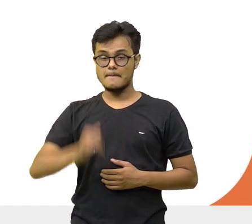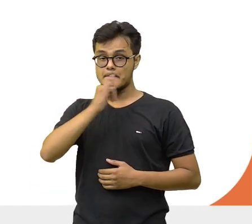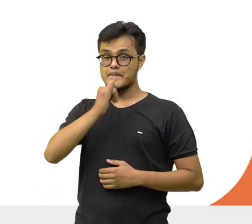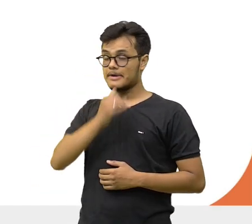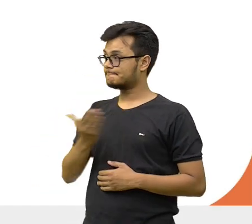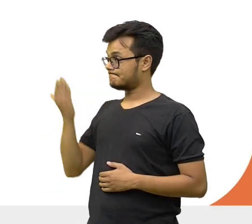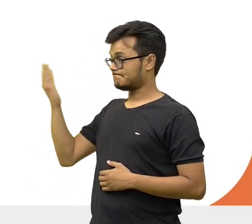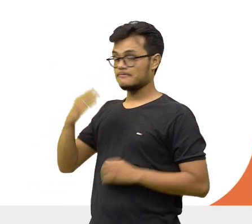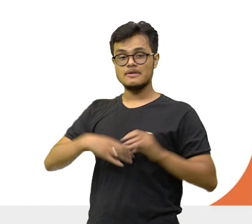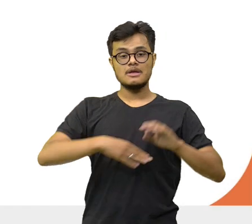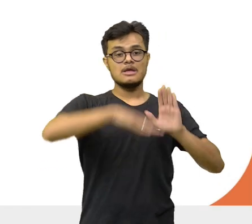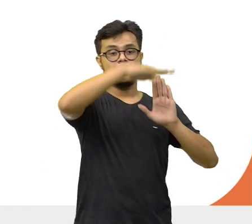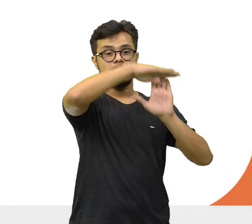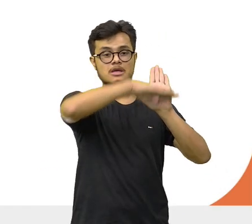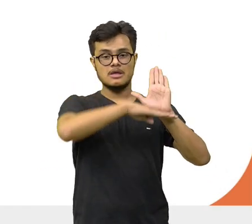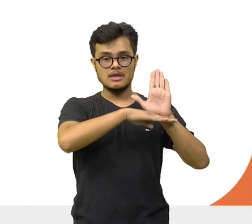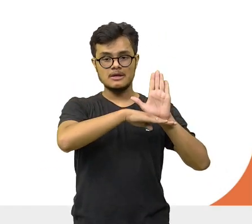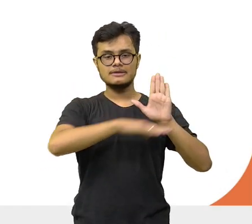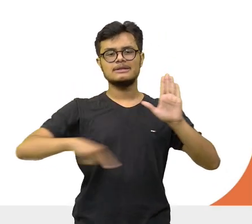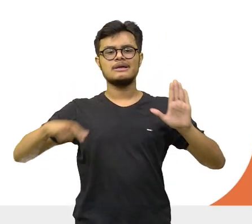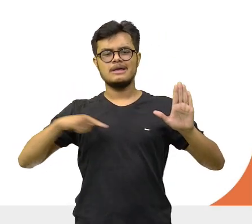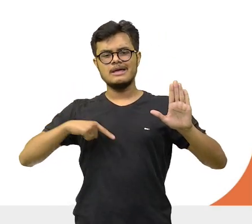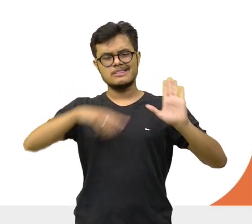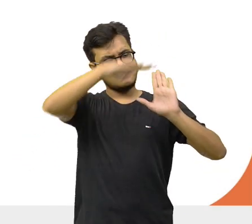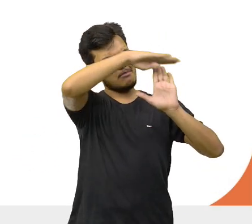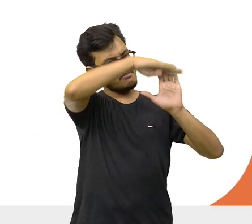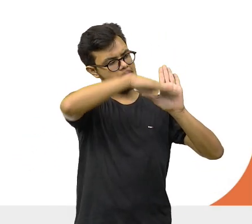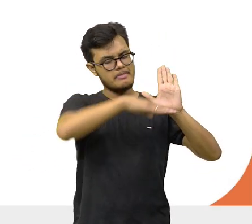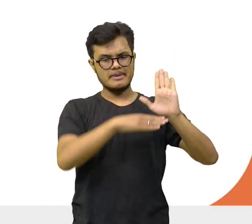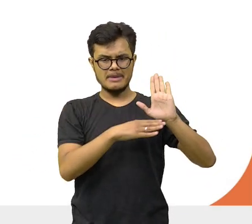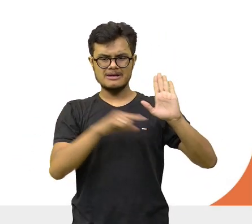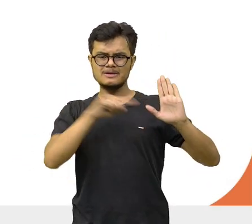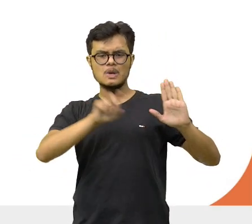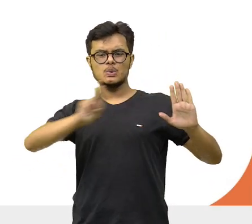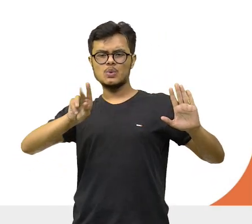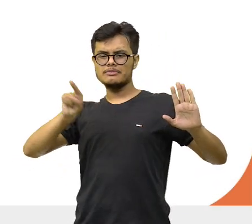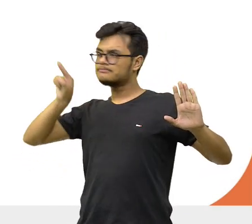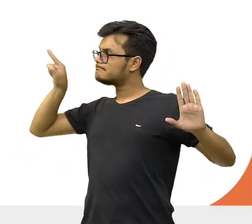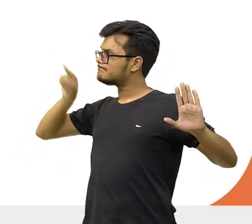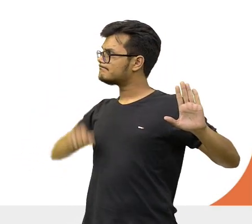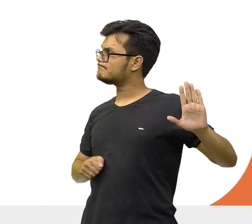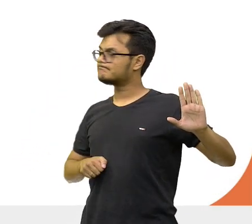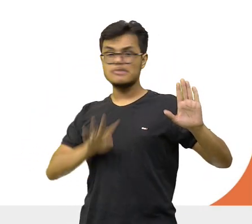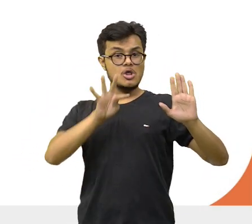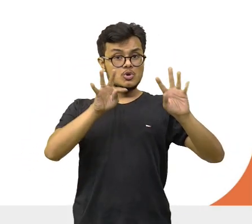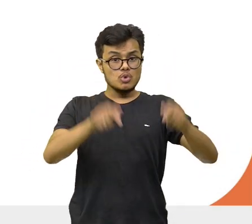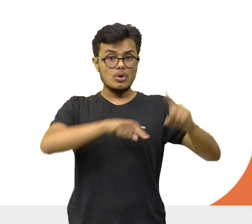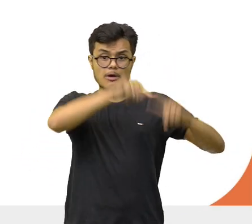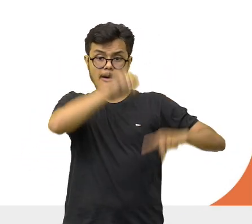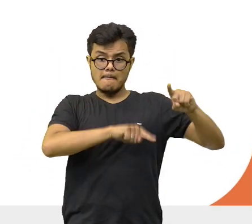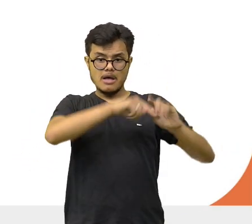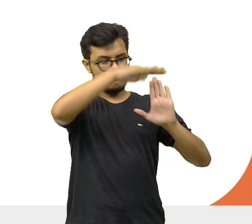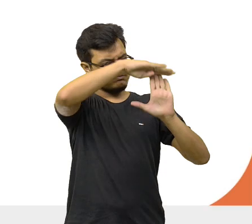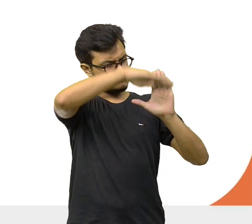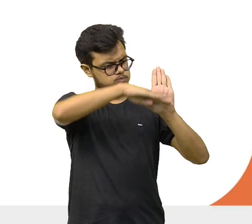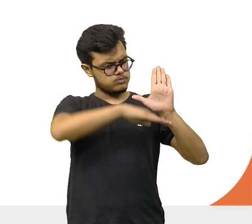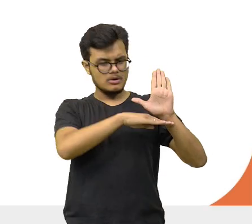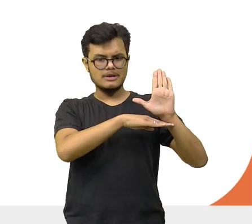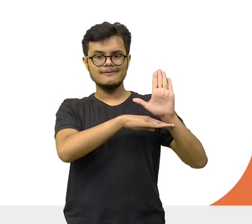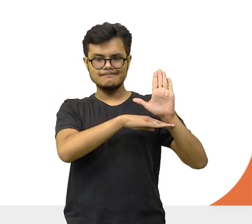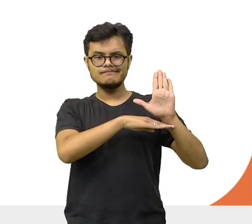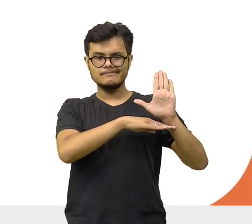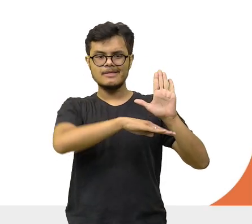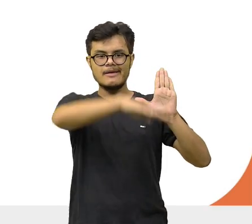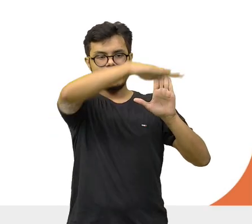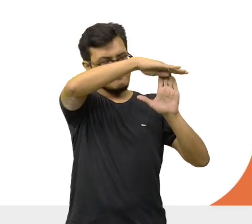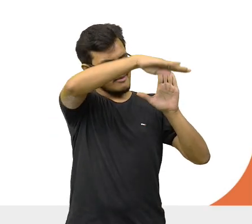triboelétrica. A série triboelétrica é uma lista onde encontra alguns materiais em ordem